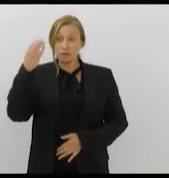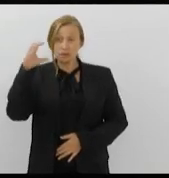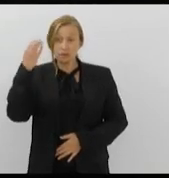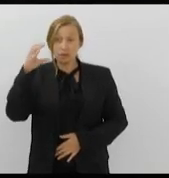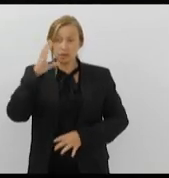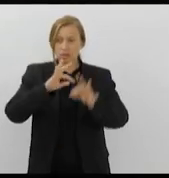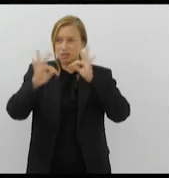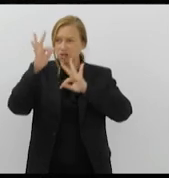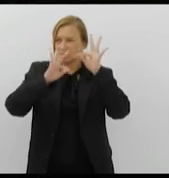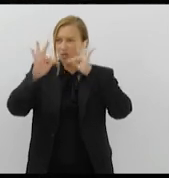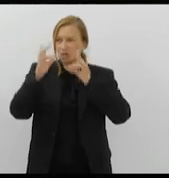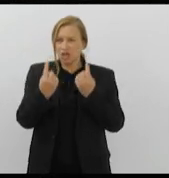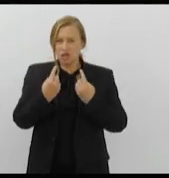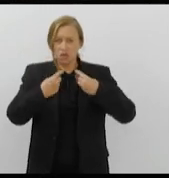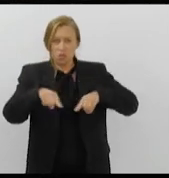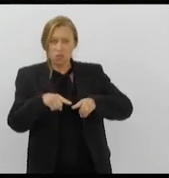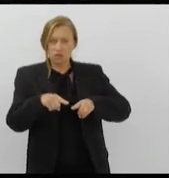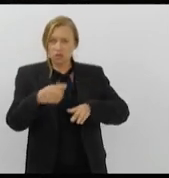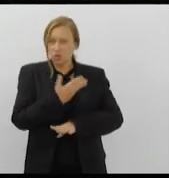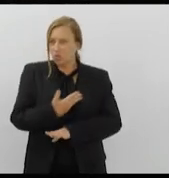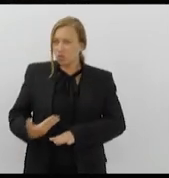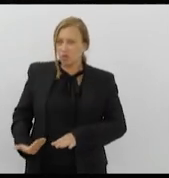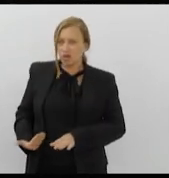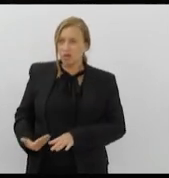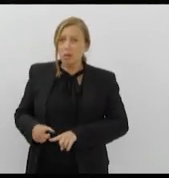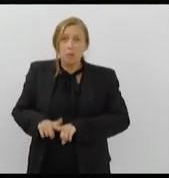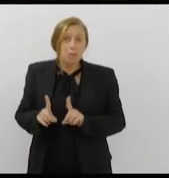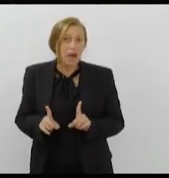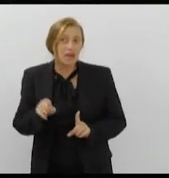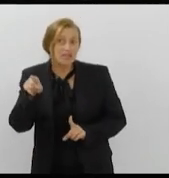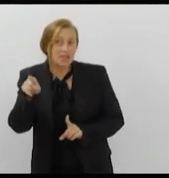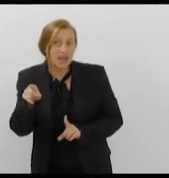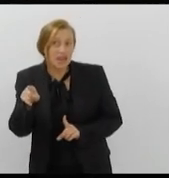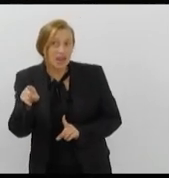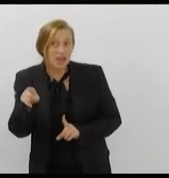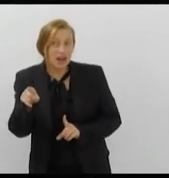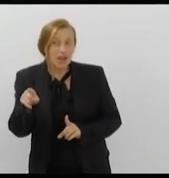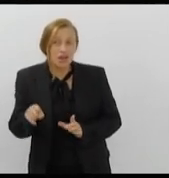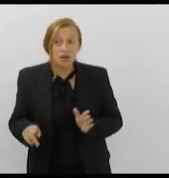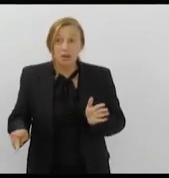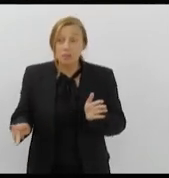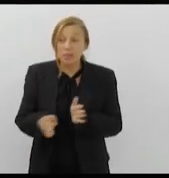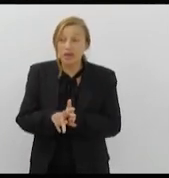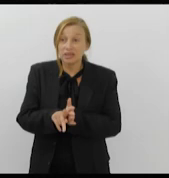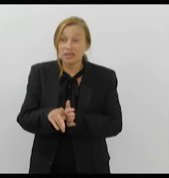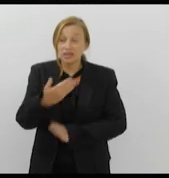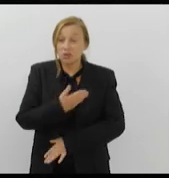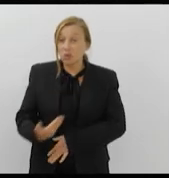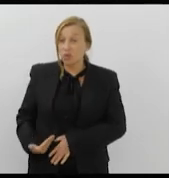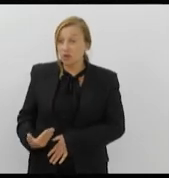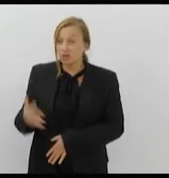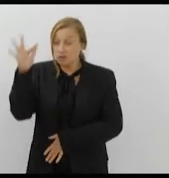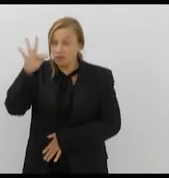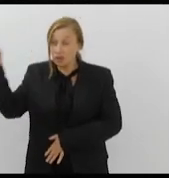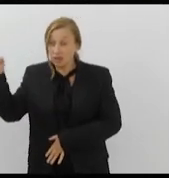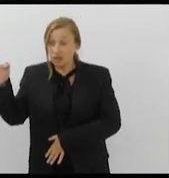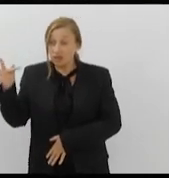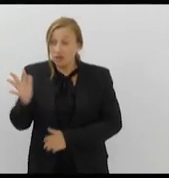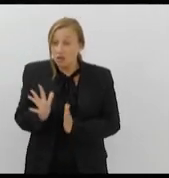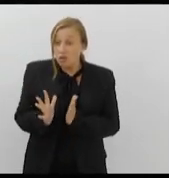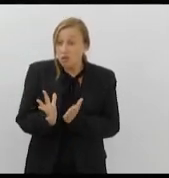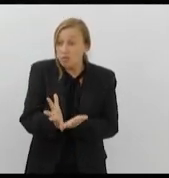atacar a base do governo do Estado do Rio, mas faz parte da base do governo federal que mais contingenciou recursos da